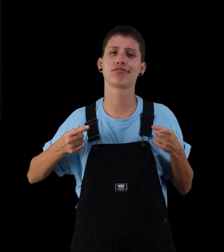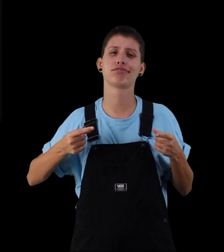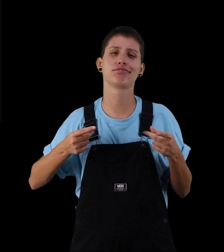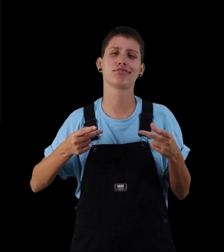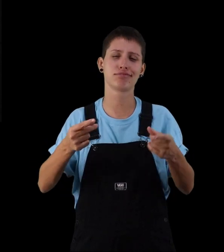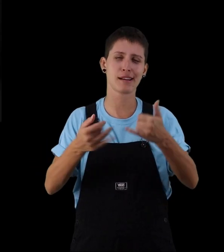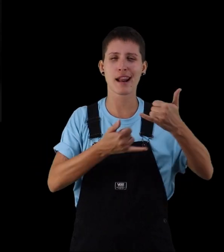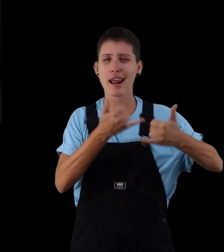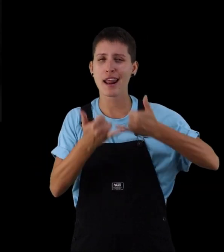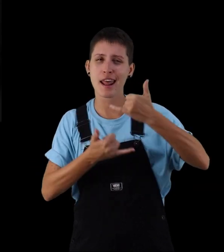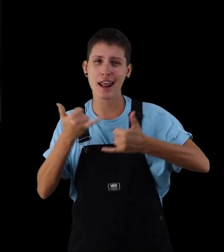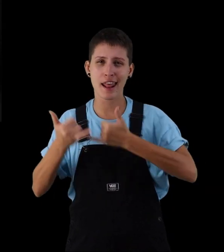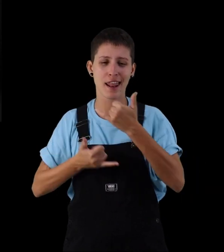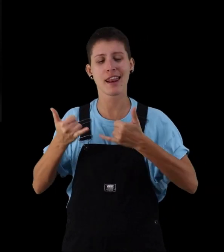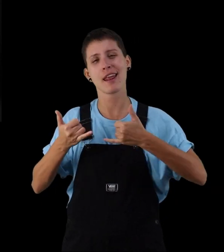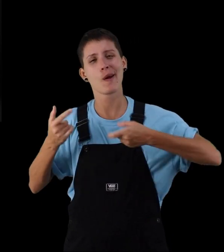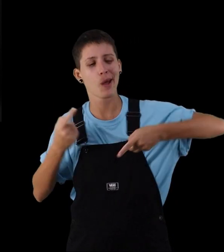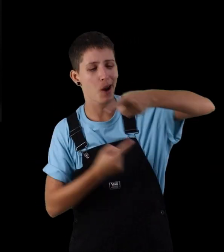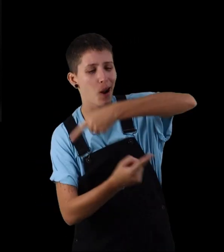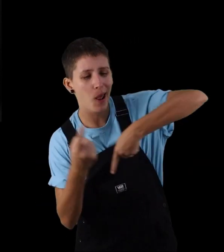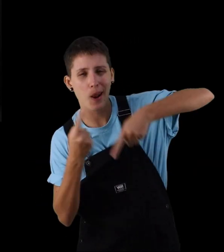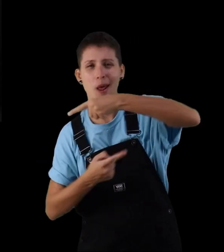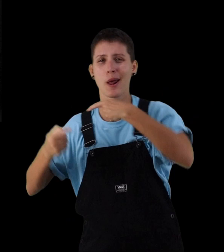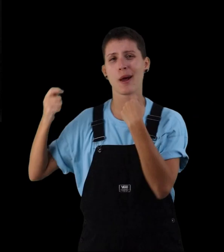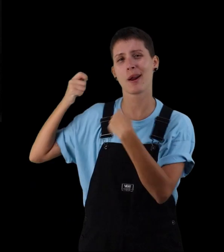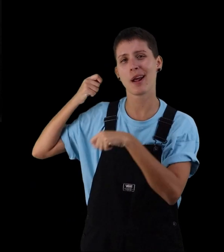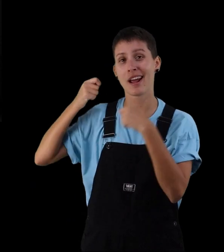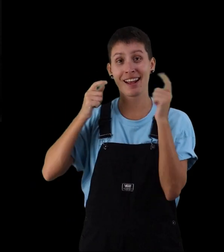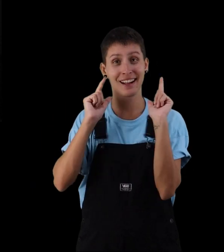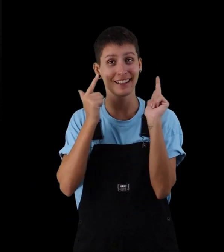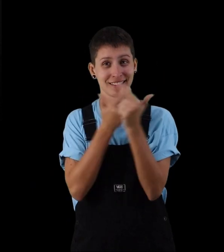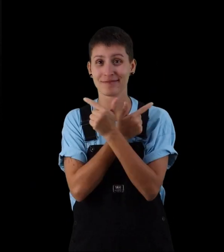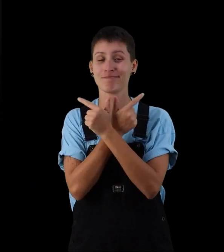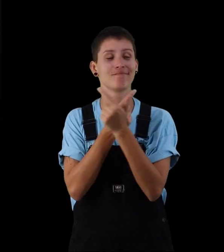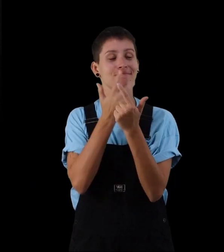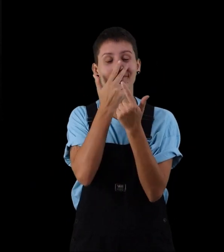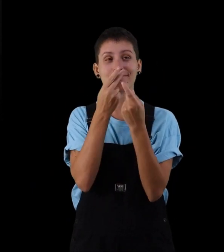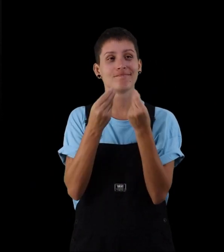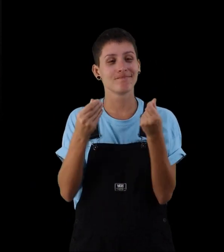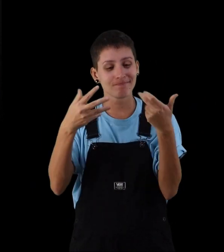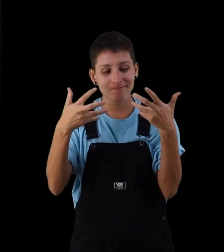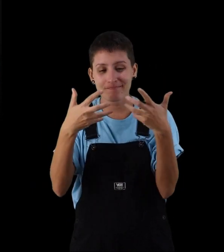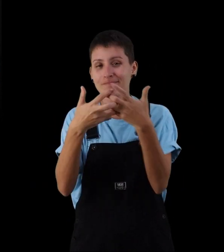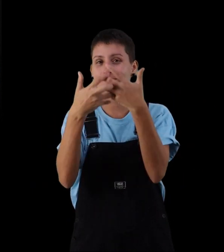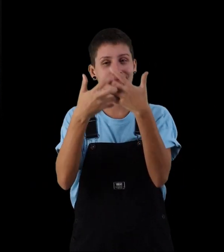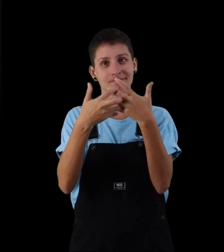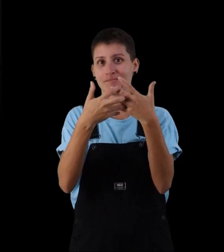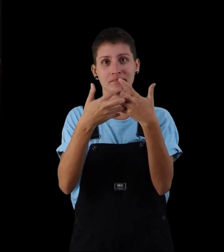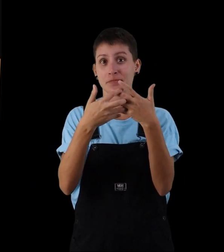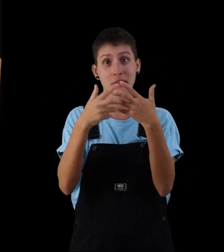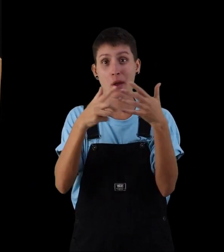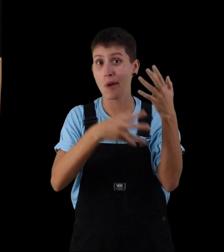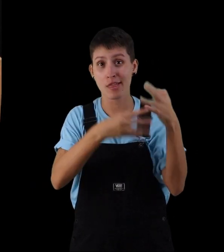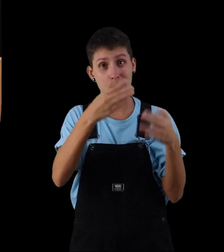eternidade. Brincaram, deram rodopios de valsinha. Riram, tudo tão harmônico que